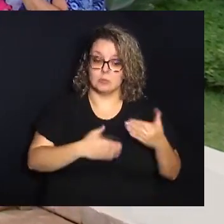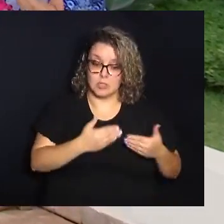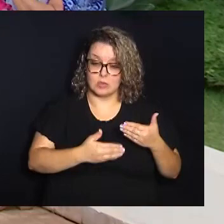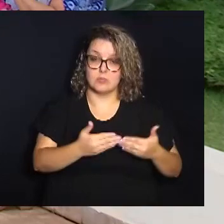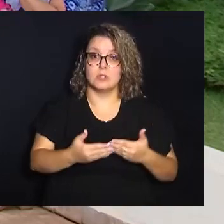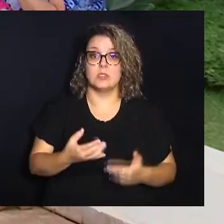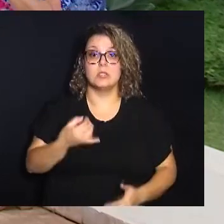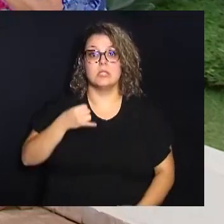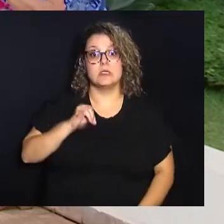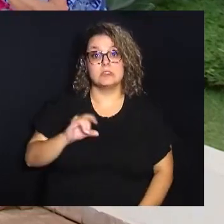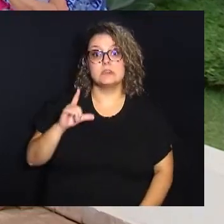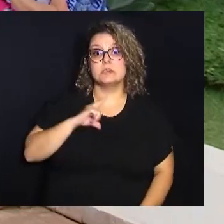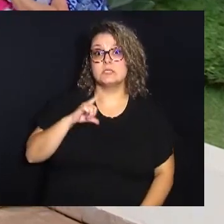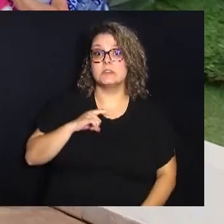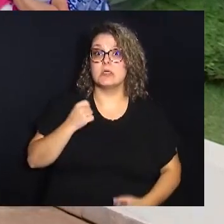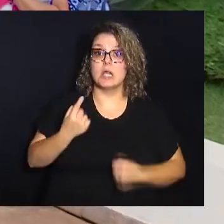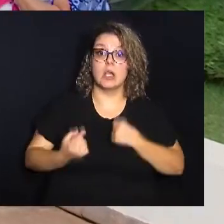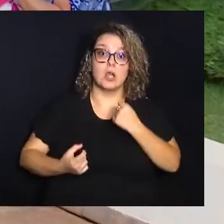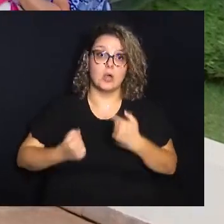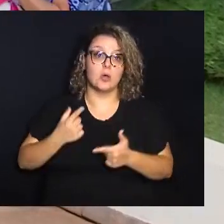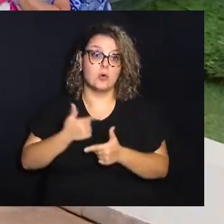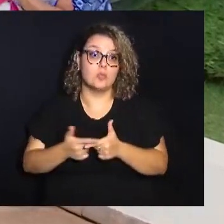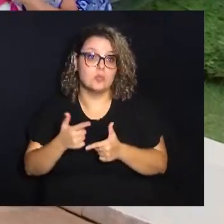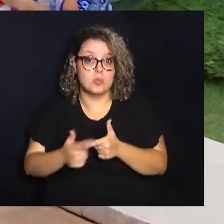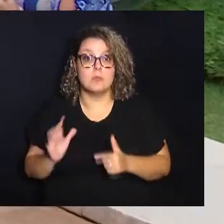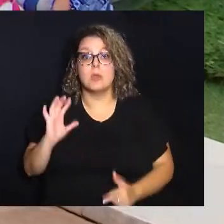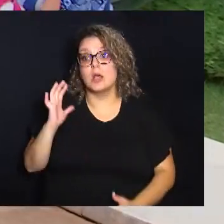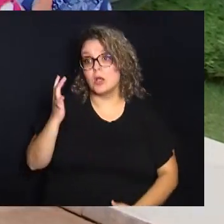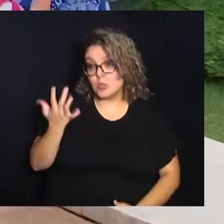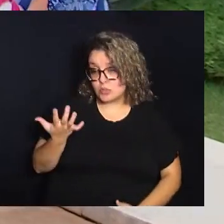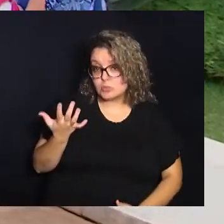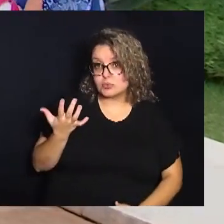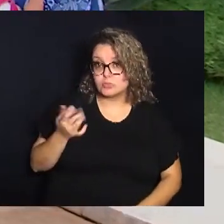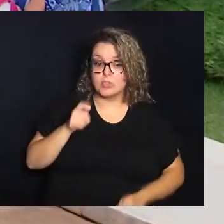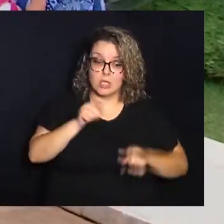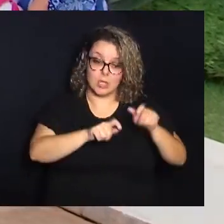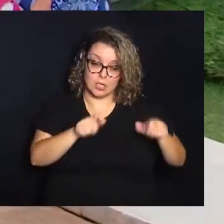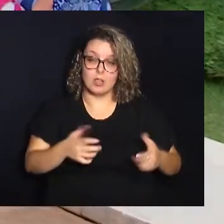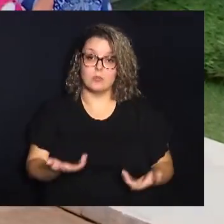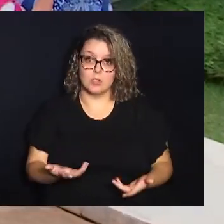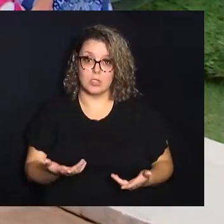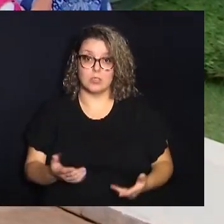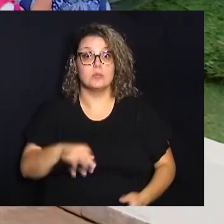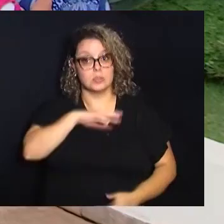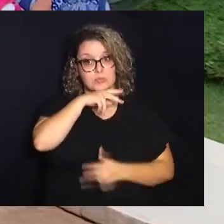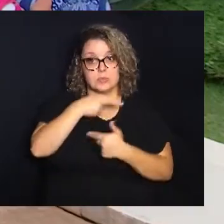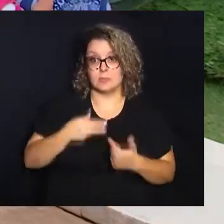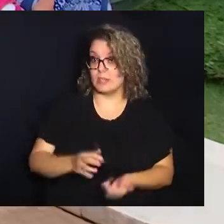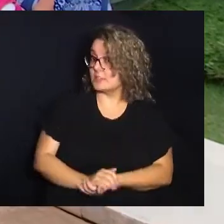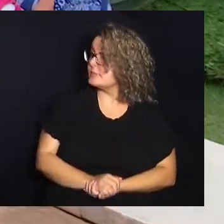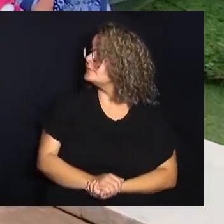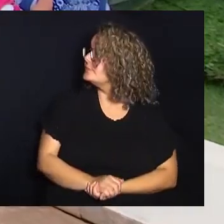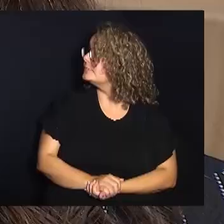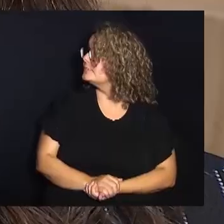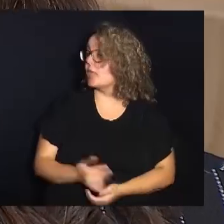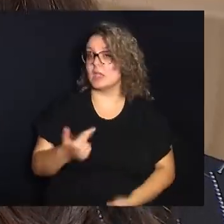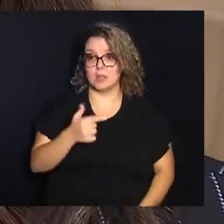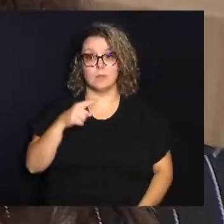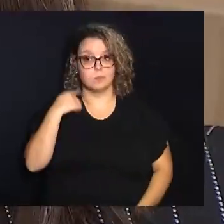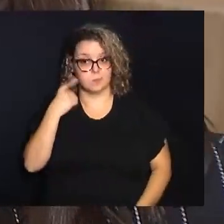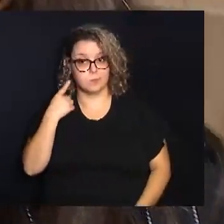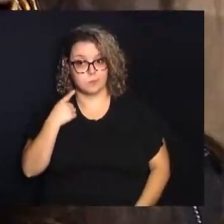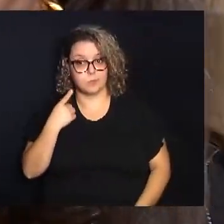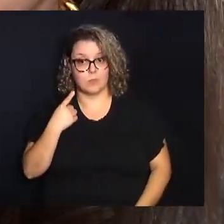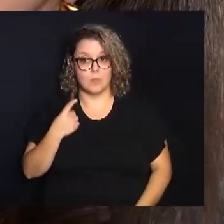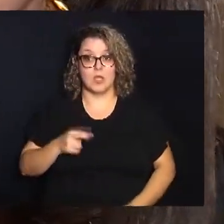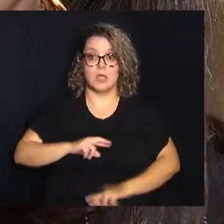aos procedimentos caso surja algum problema ocasionado aí entre as pessoas e os bichinhos segundo